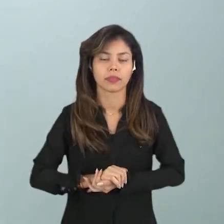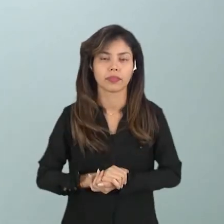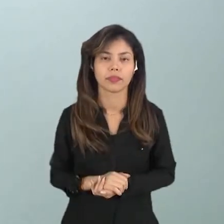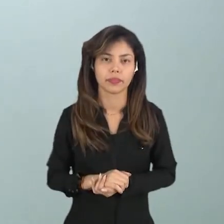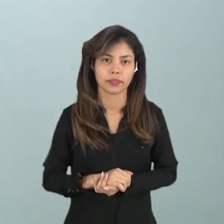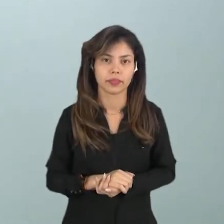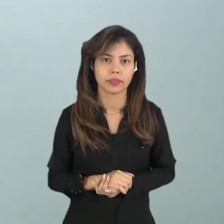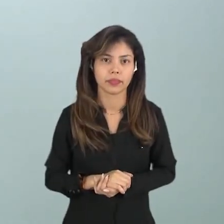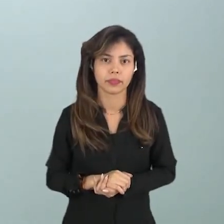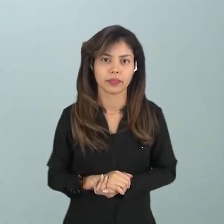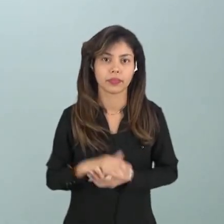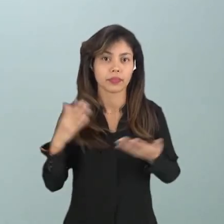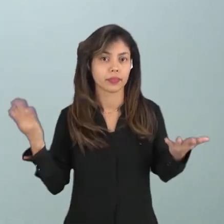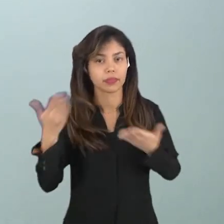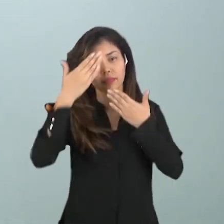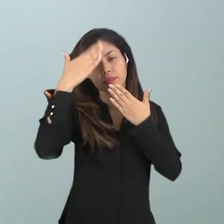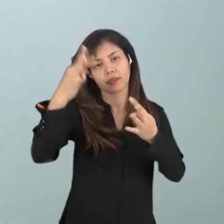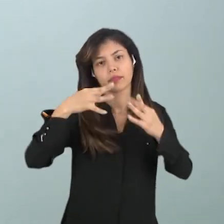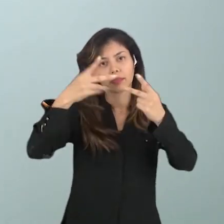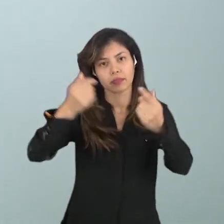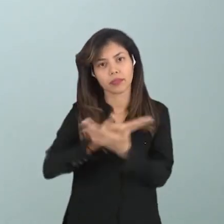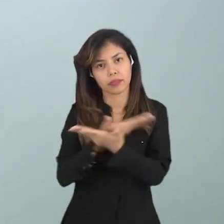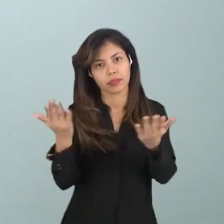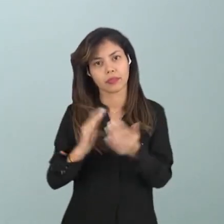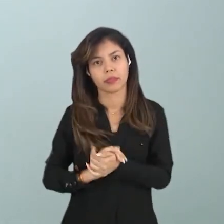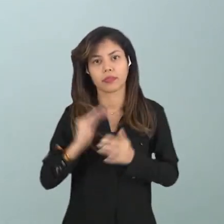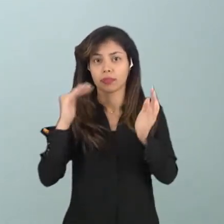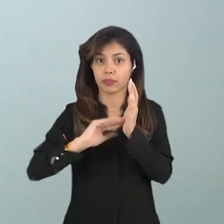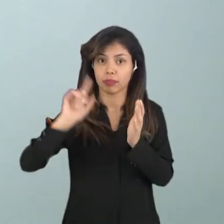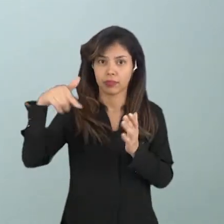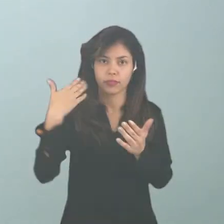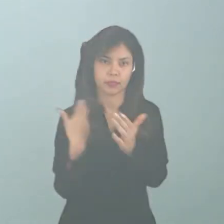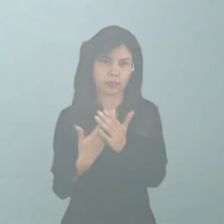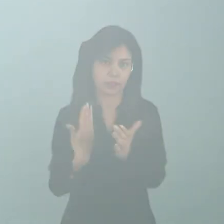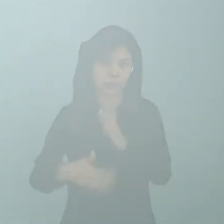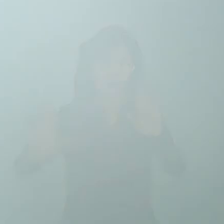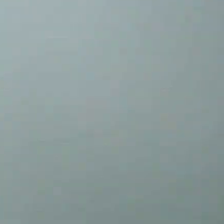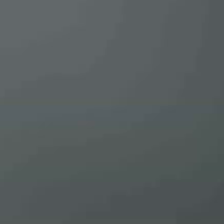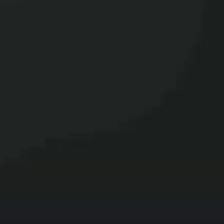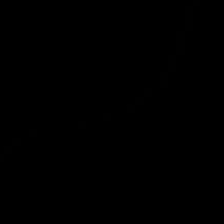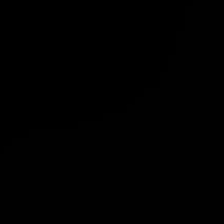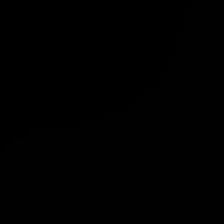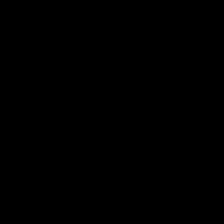da Eduque. Com isso, agradeço a todos vocês e até a próxima.